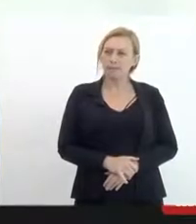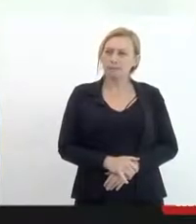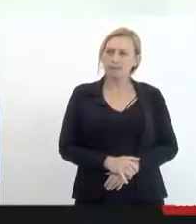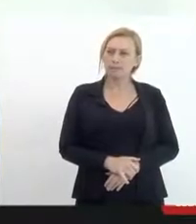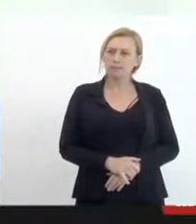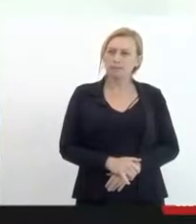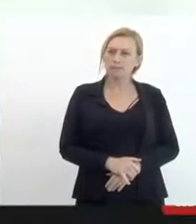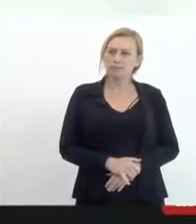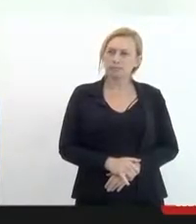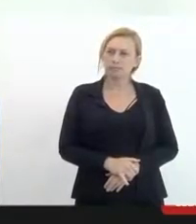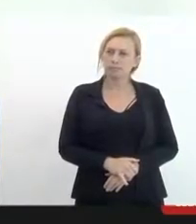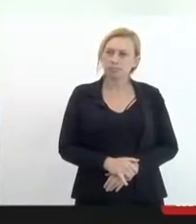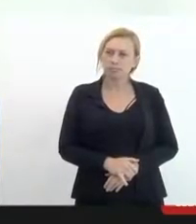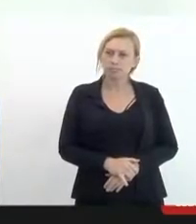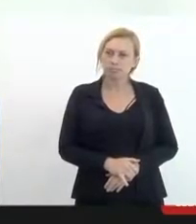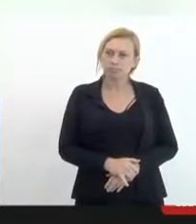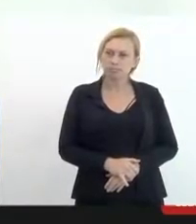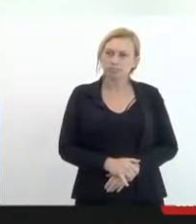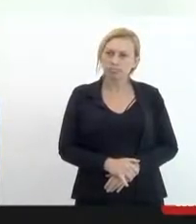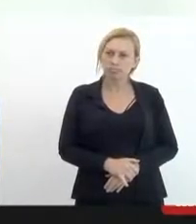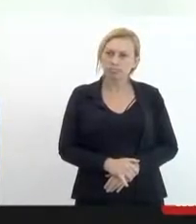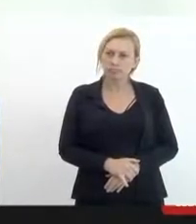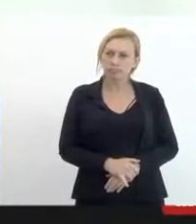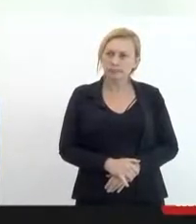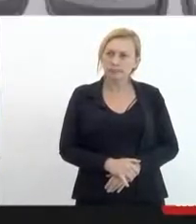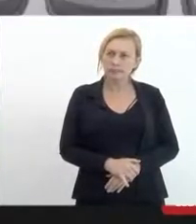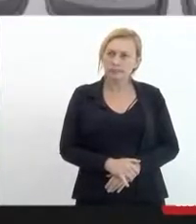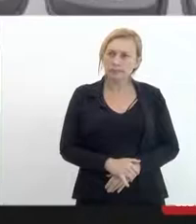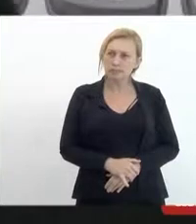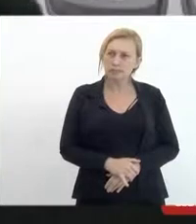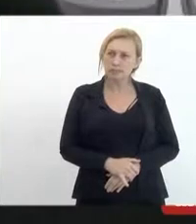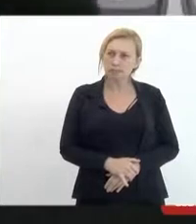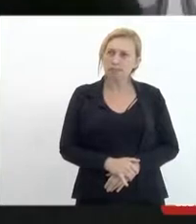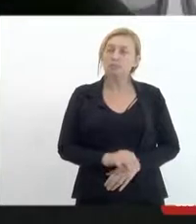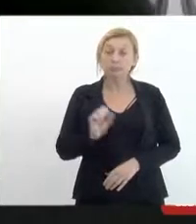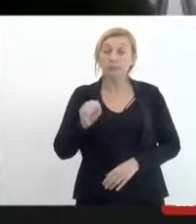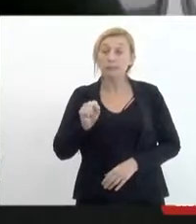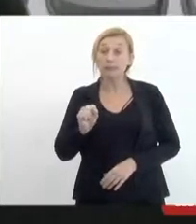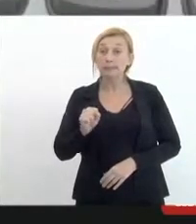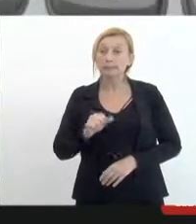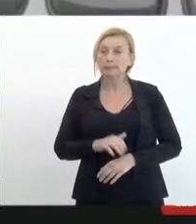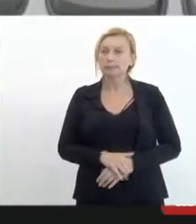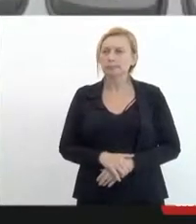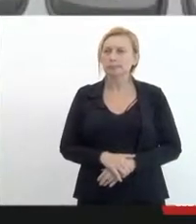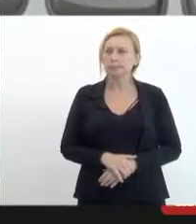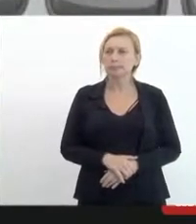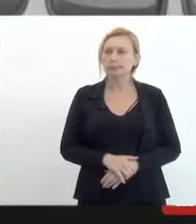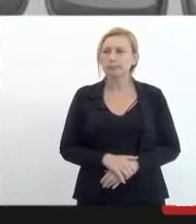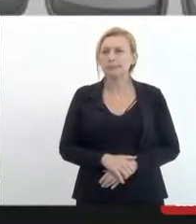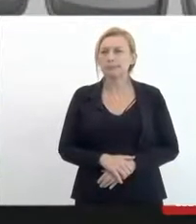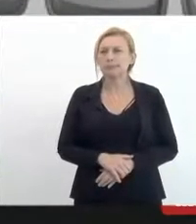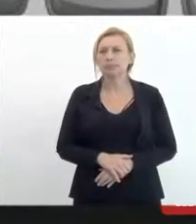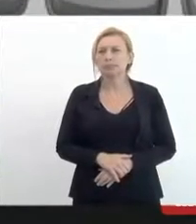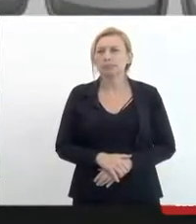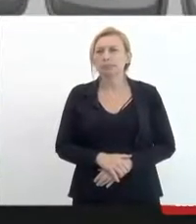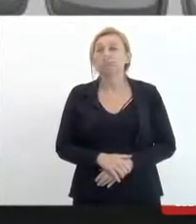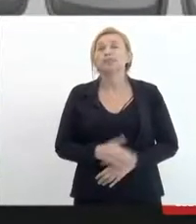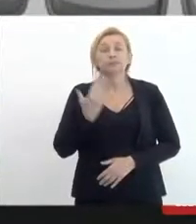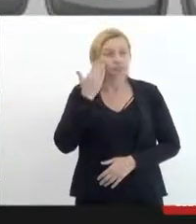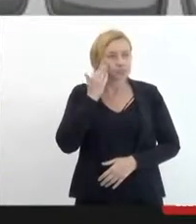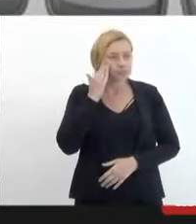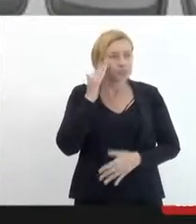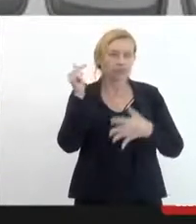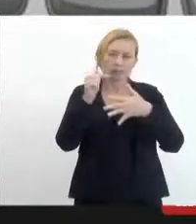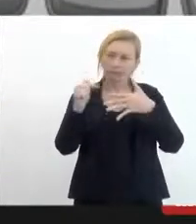Voltei para o senhor, doutor Gadeiro. Oi. Sim, sim, sim, não. Então, deputado Luiz Paulo, eu entendi os